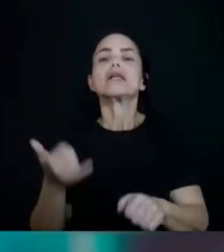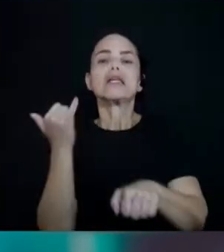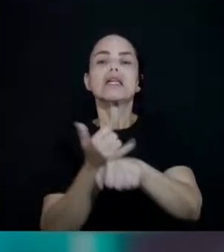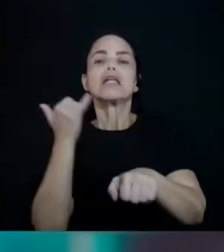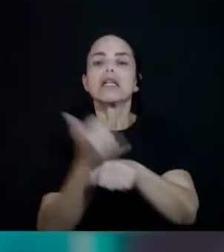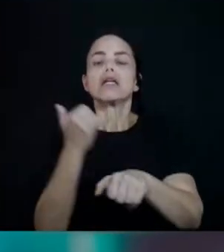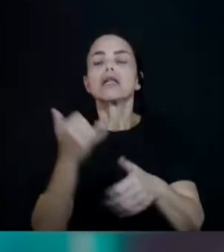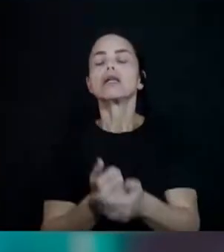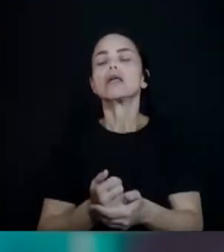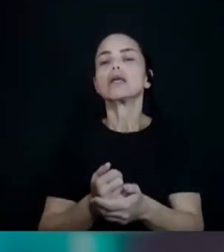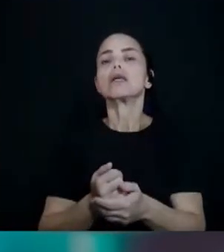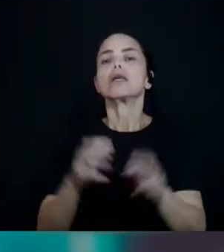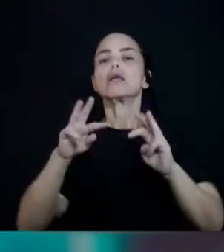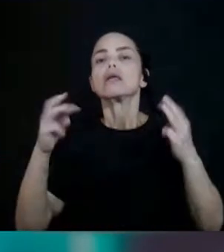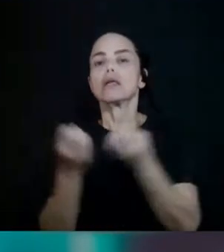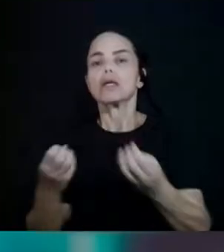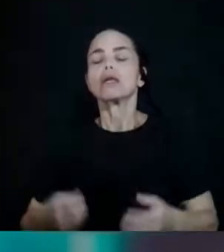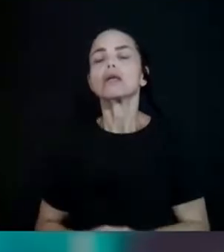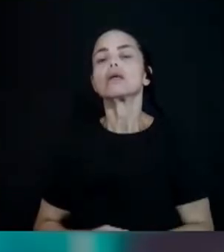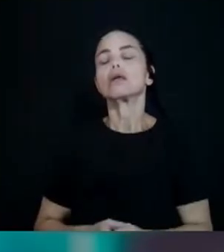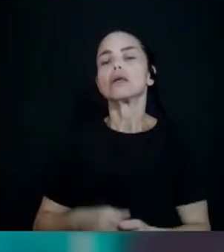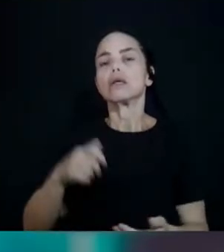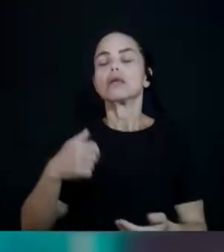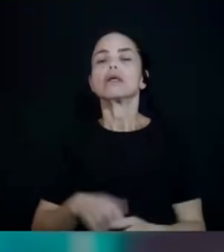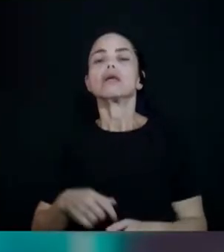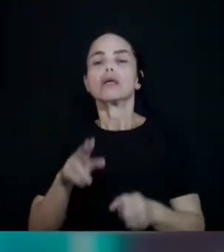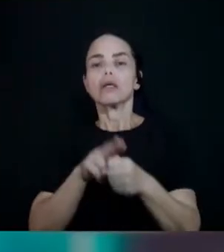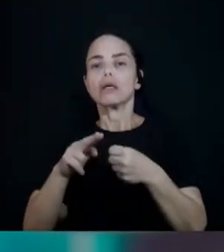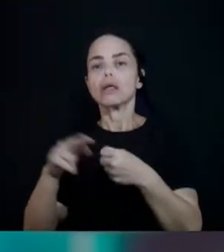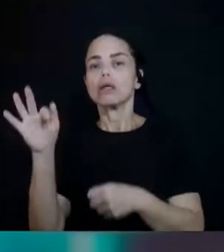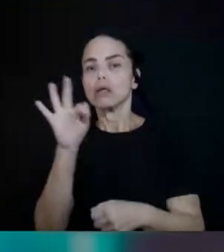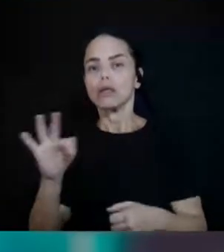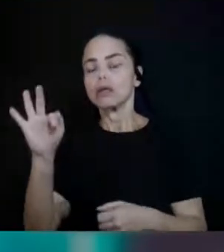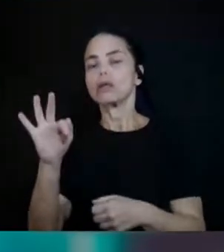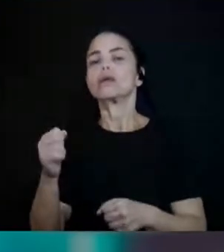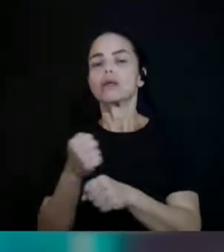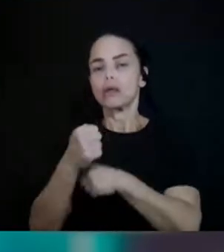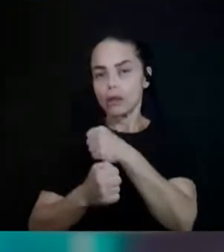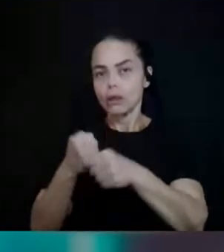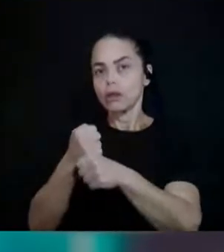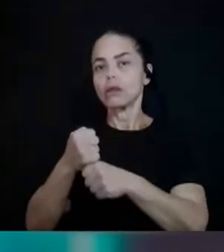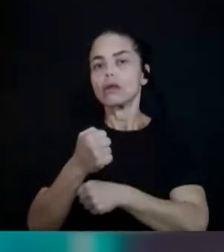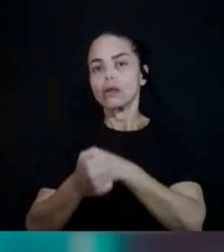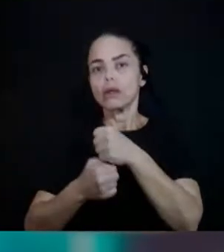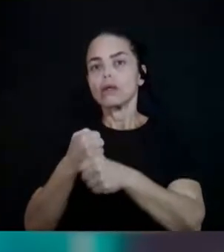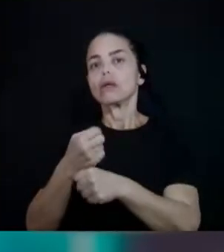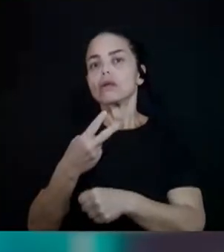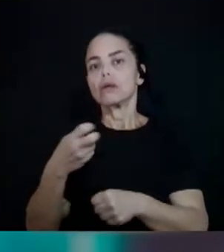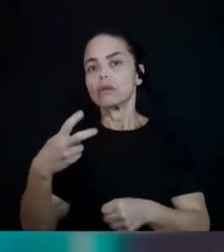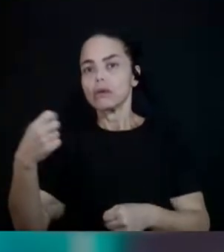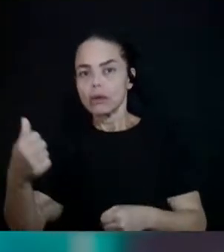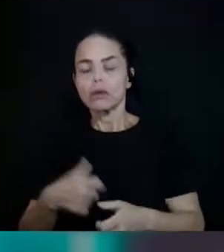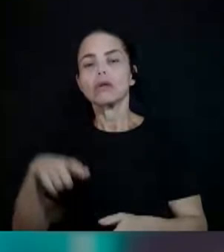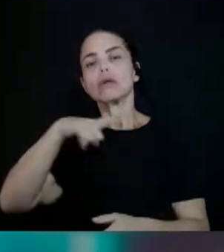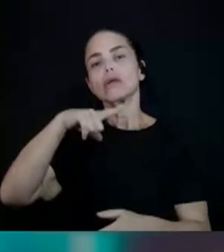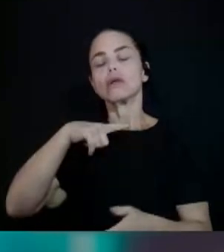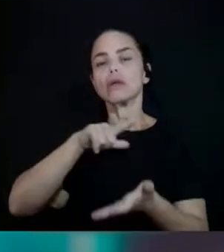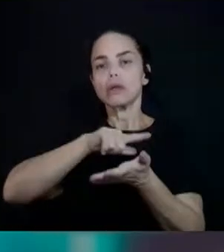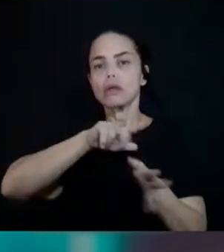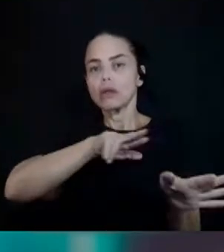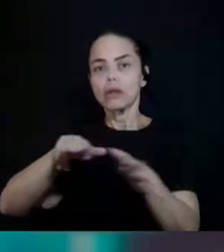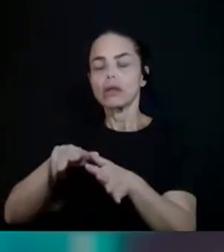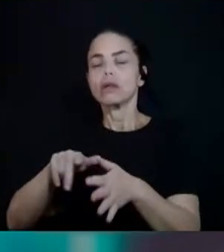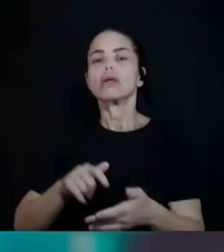ONU. Agora, em março, na Unicamp, todos os anos, a partir de 2026, a gente tem a Semana de Limpeza Digital, porque